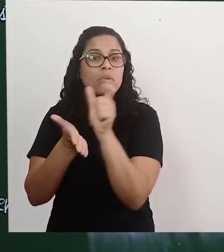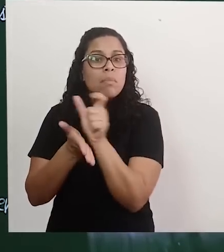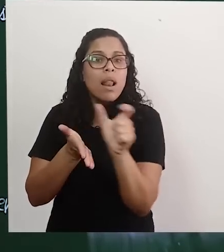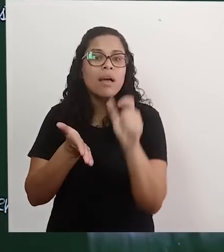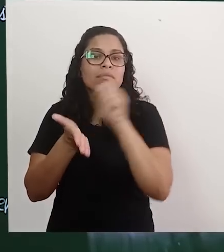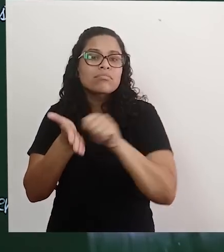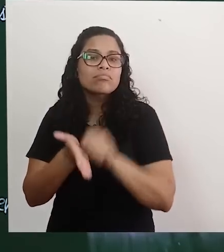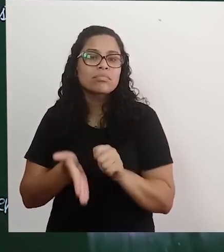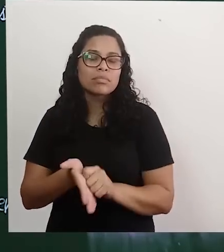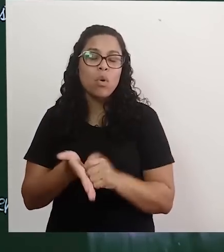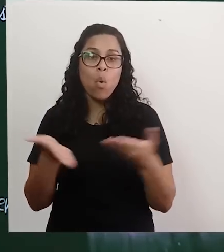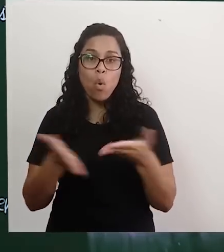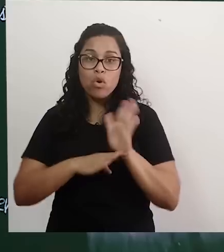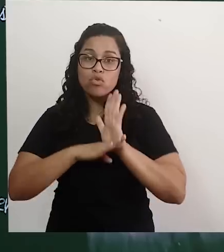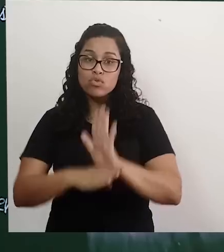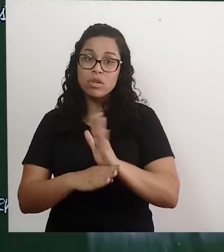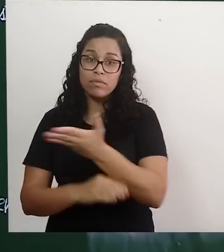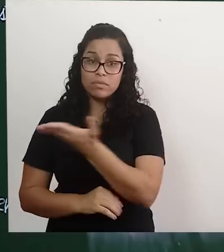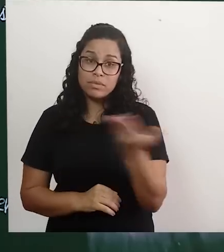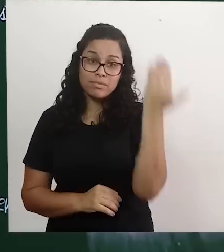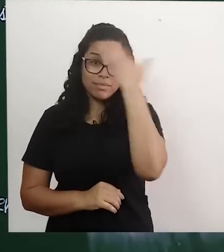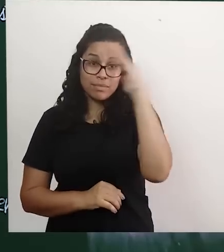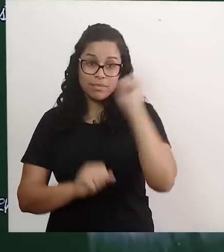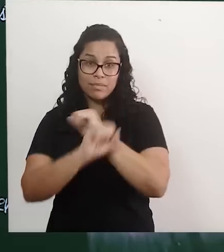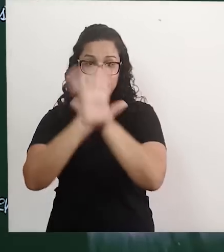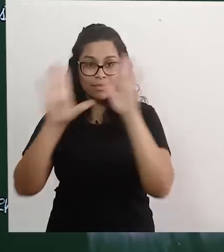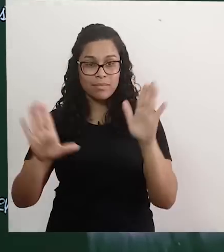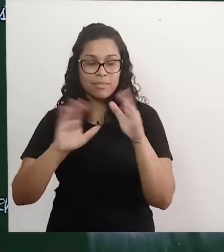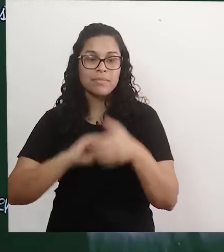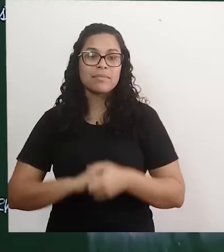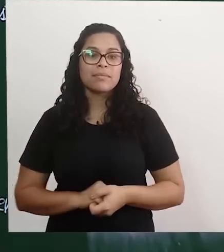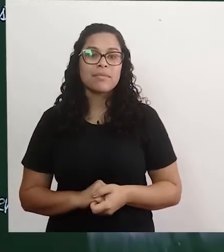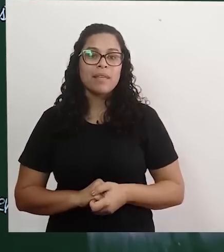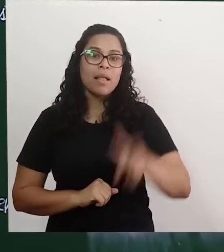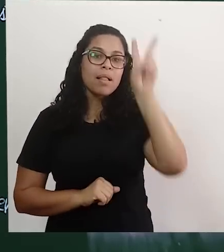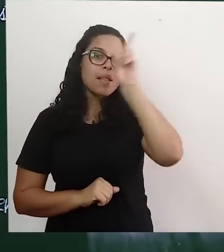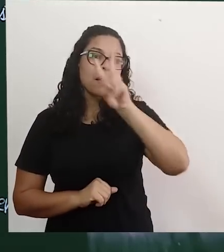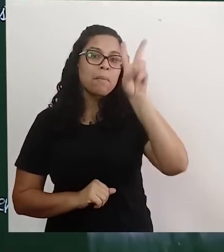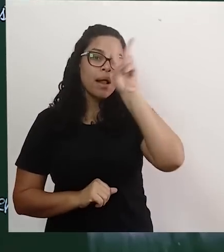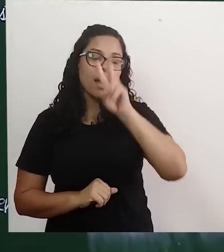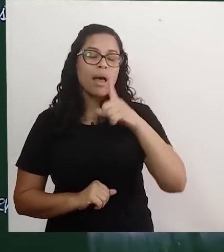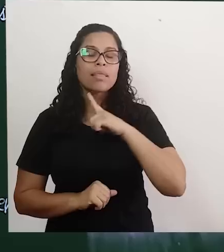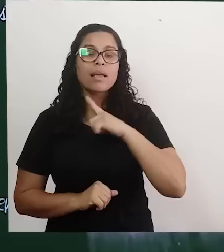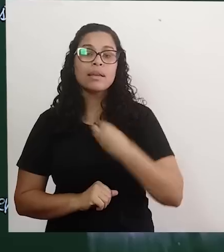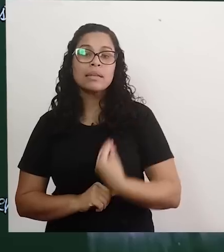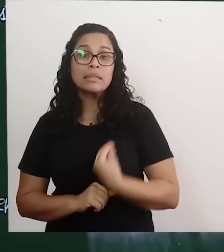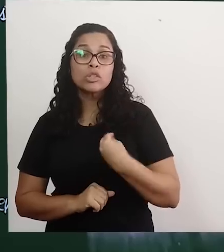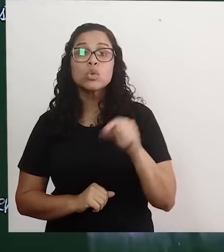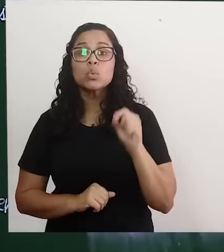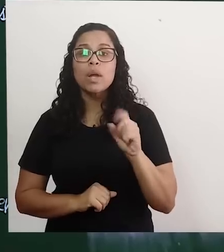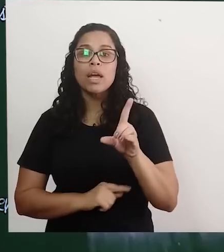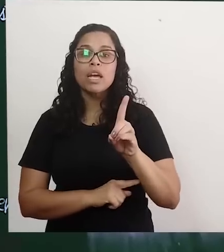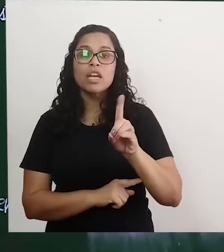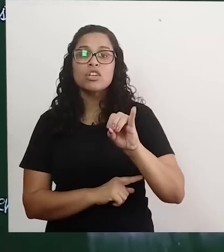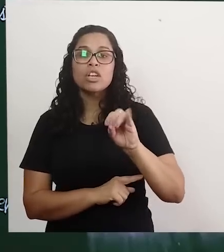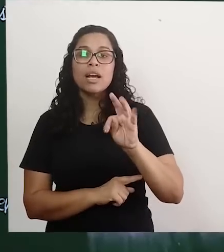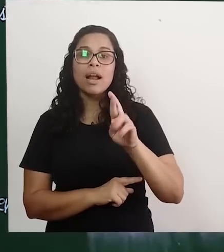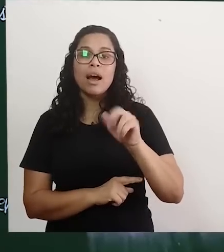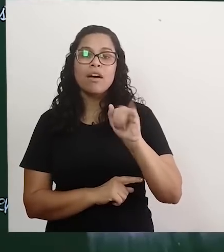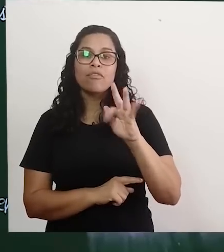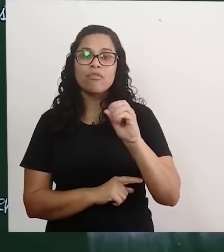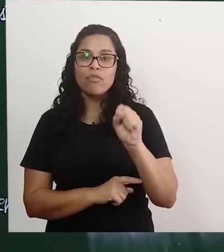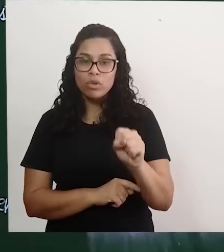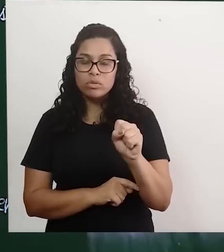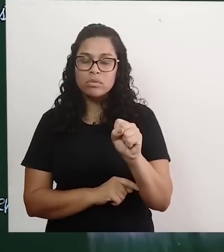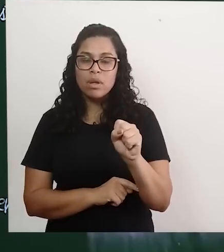a reconhecer alguns deles, ok? Vamos lembrar também que existem os dígrafos. Lembra disso? O dígrafo é aquela